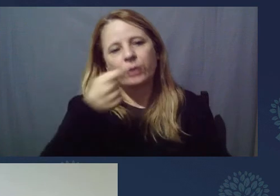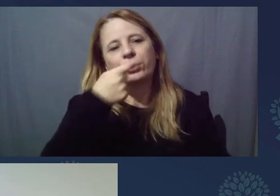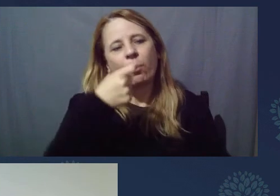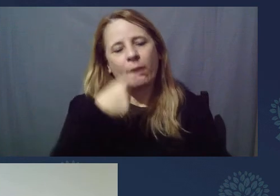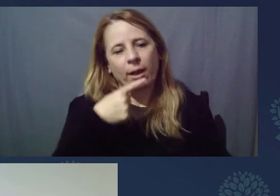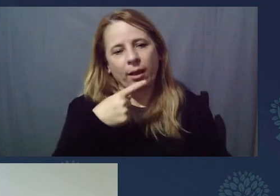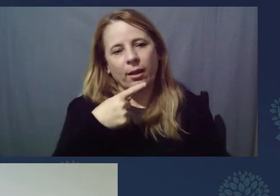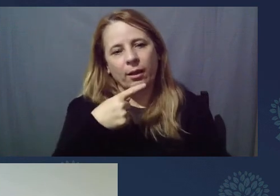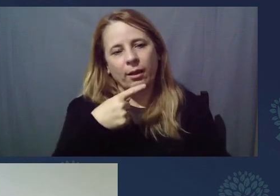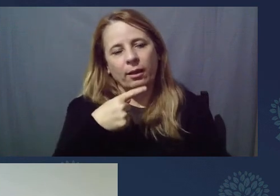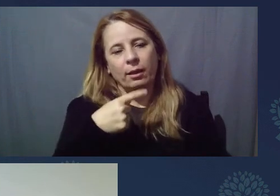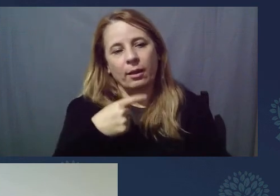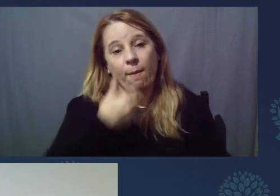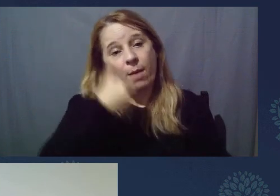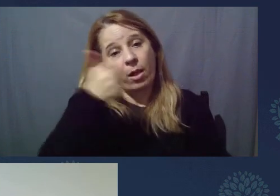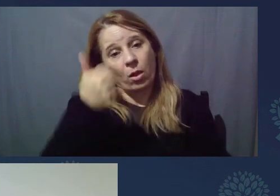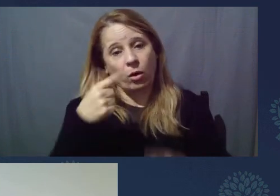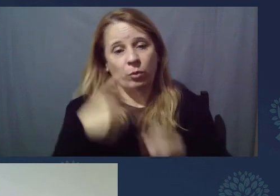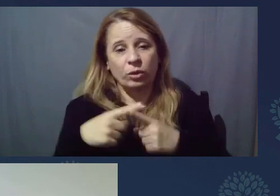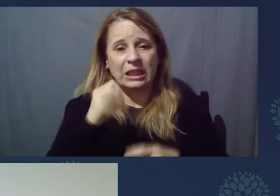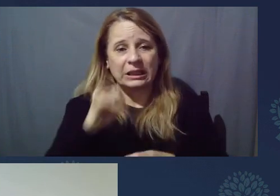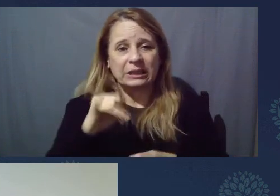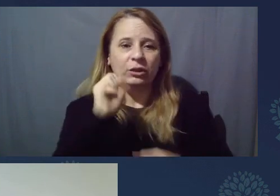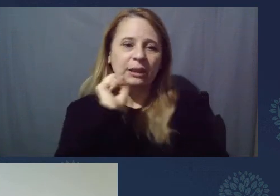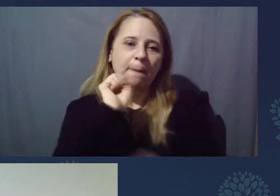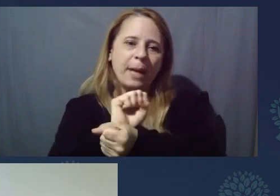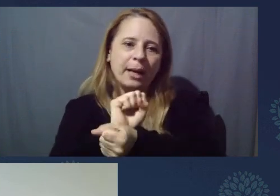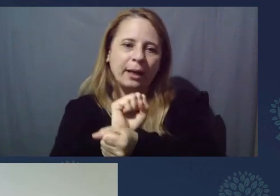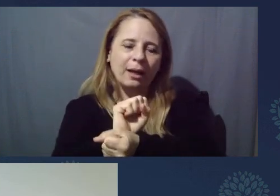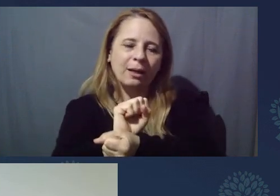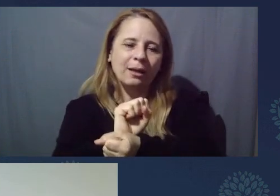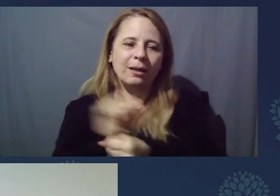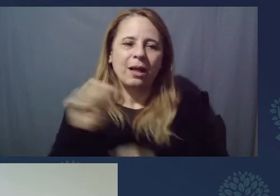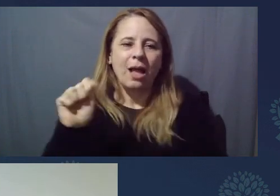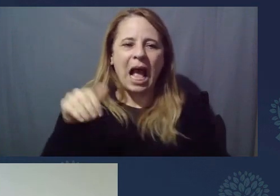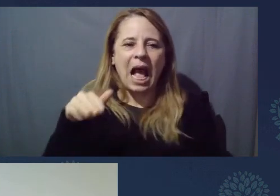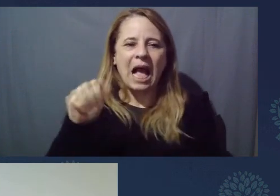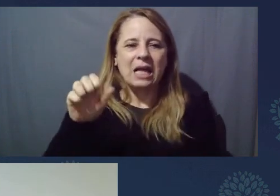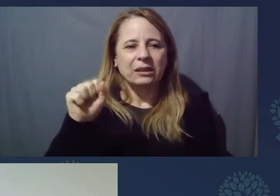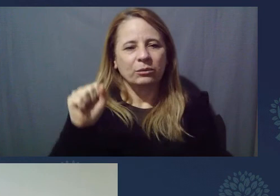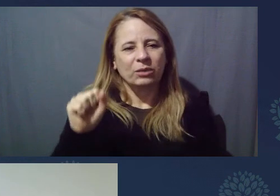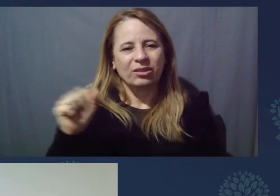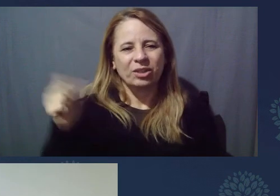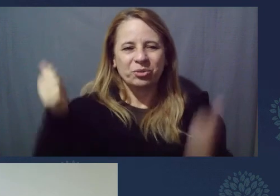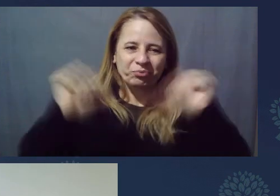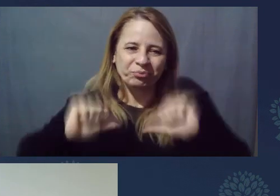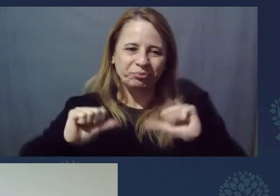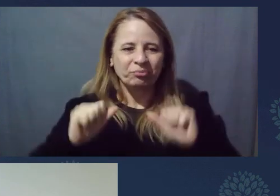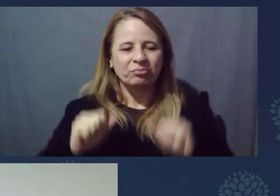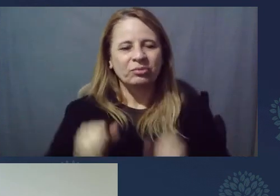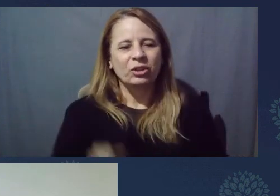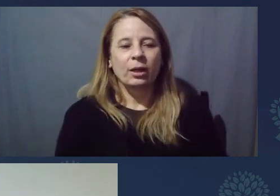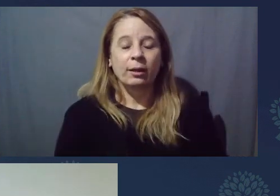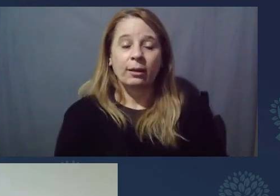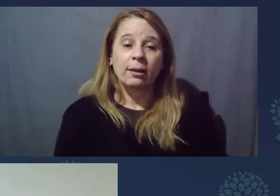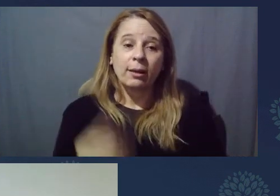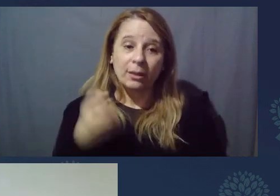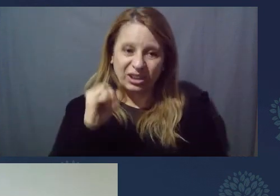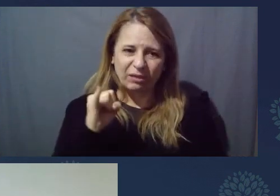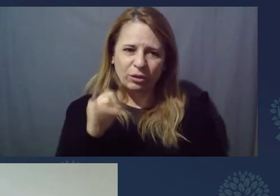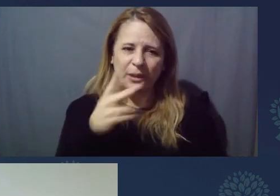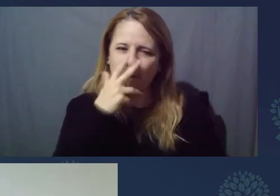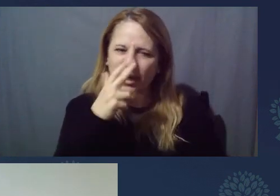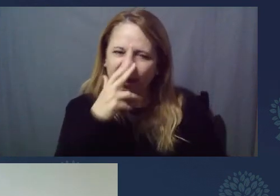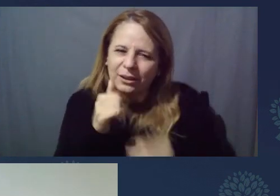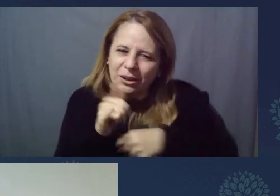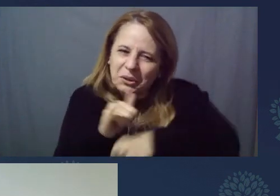e acabar piorando sua asma. Então, o ideal nesse caso é, se você se sentir um pouquinho inchada, tente fazer um pouquinho de atividade física e